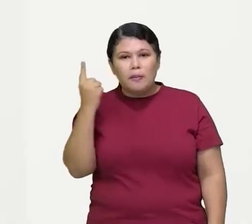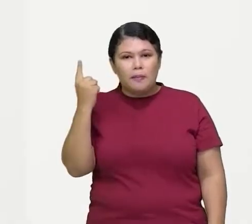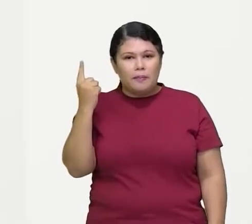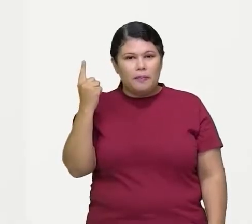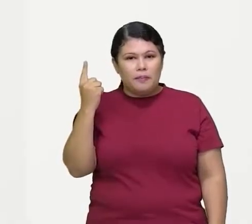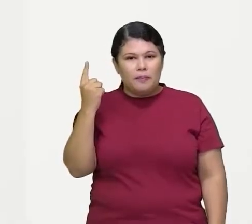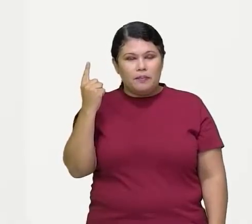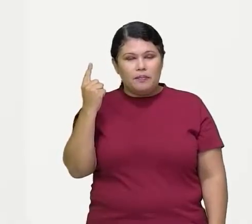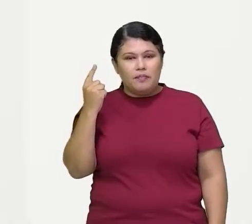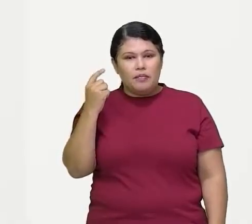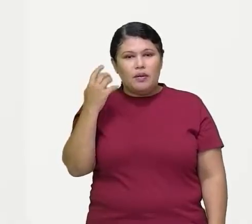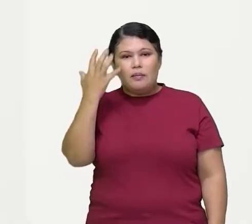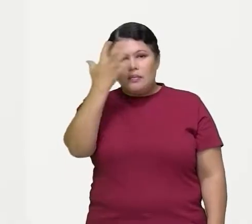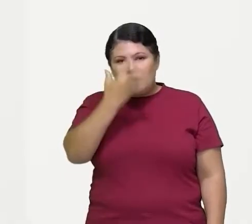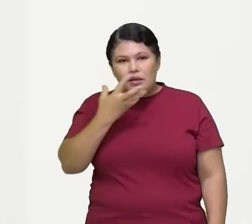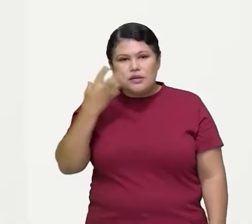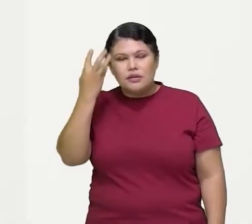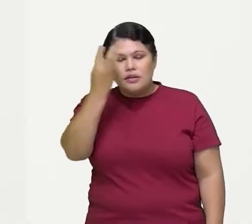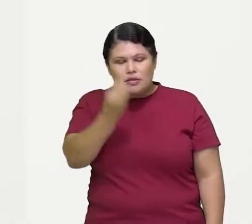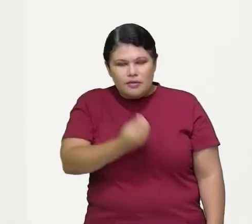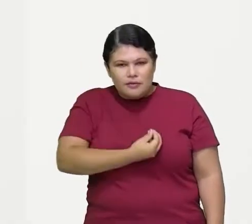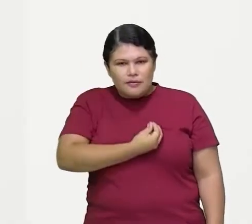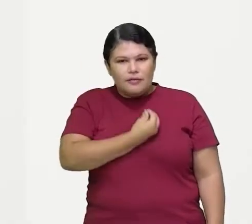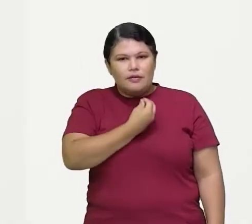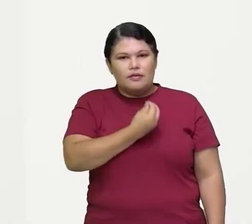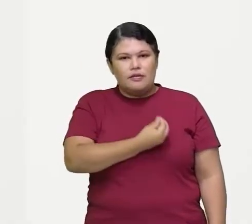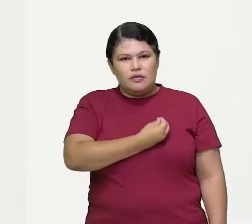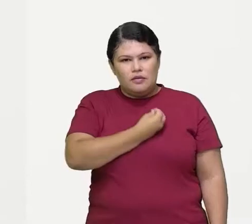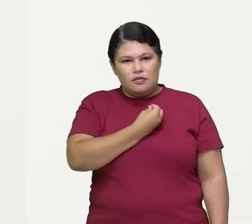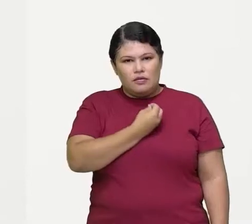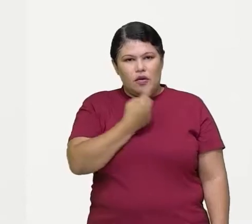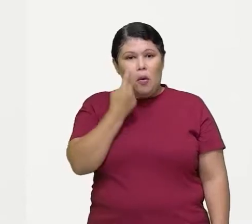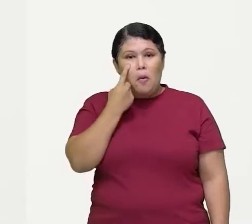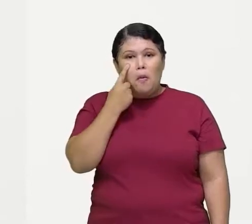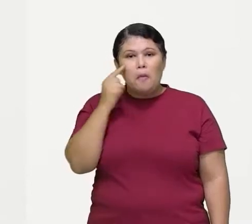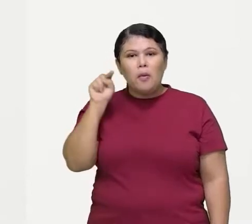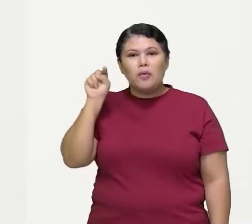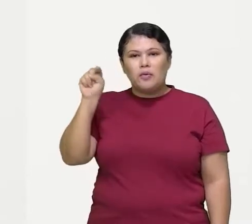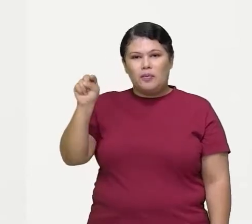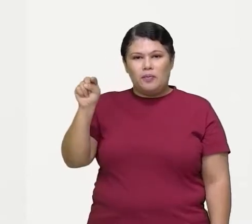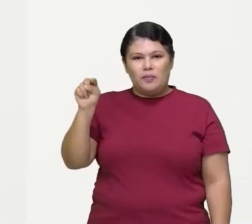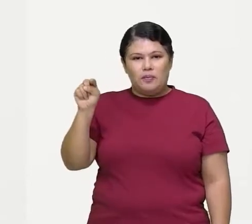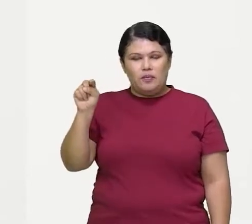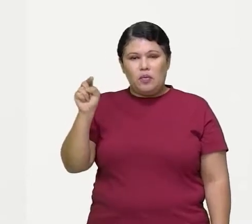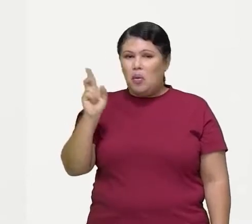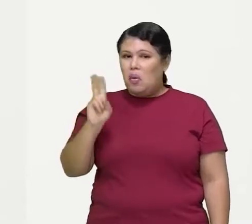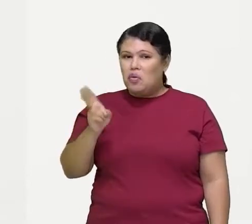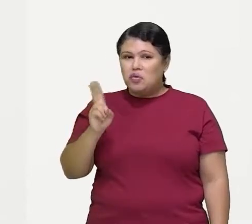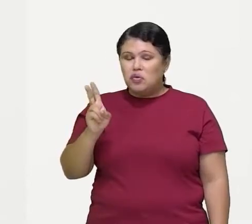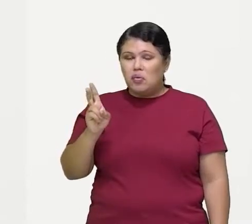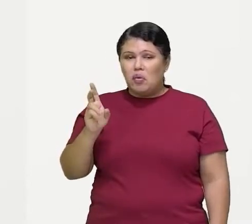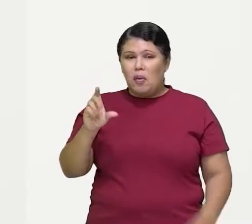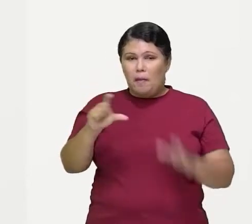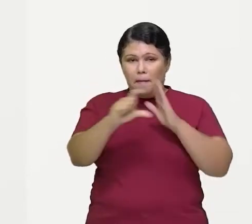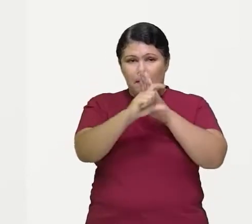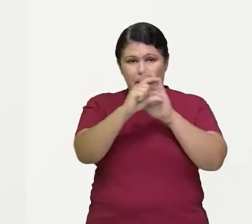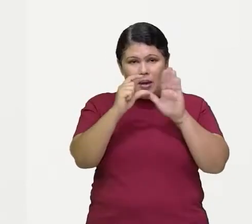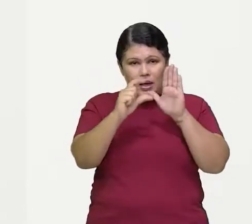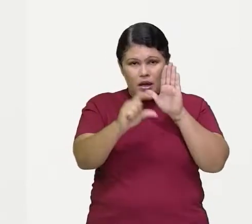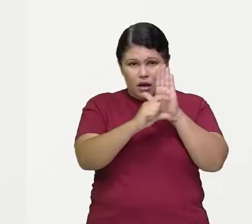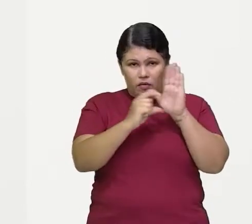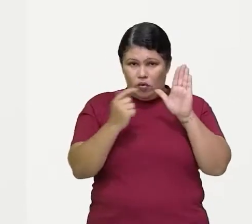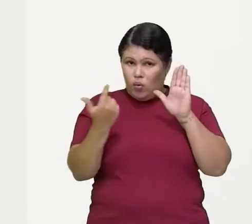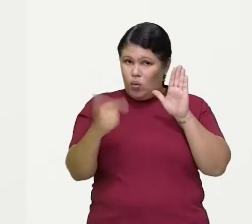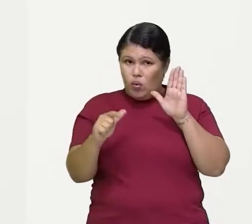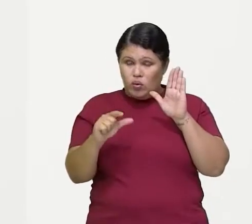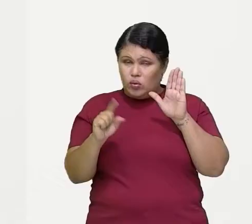A paixão se vive. O ponto está aqui, ó. Continuou. Passei para um outro parágrafo? Não.